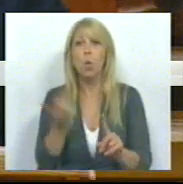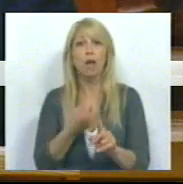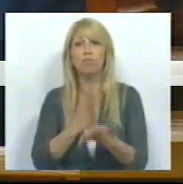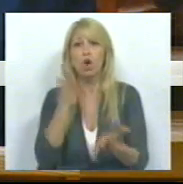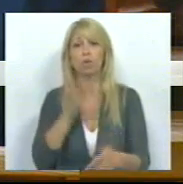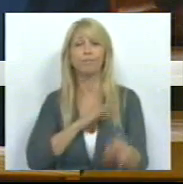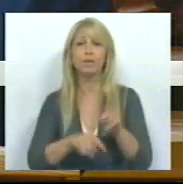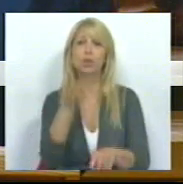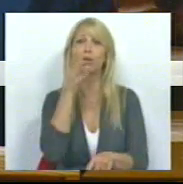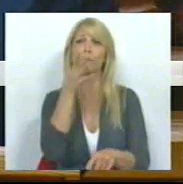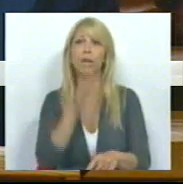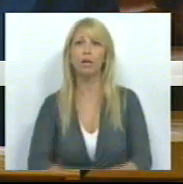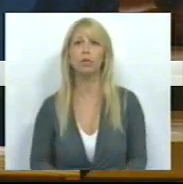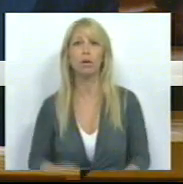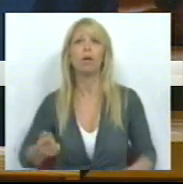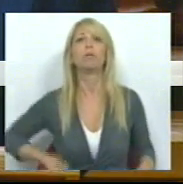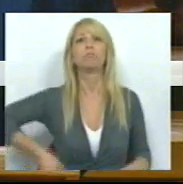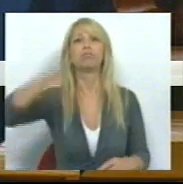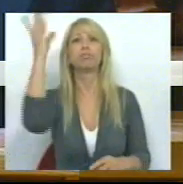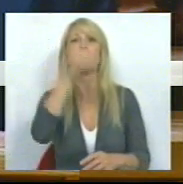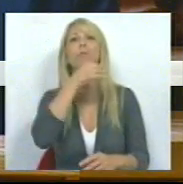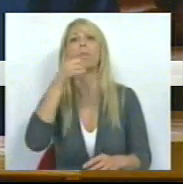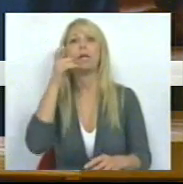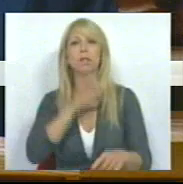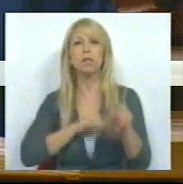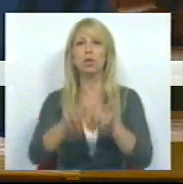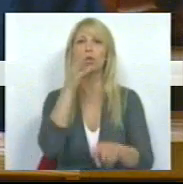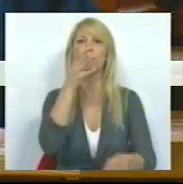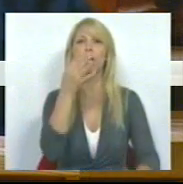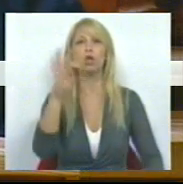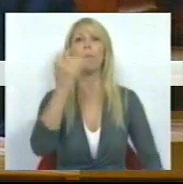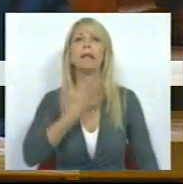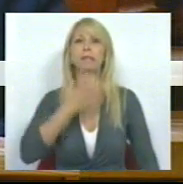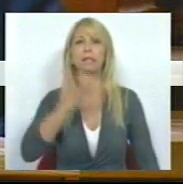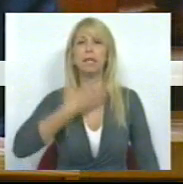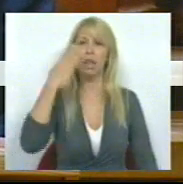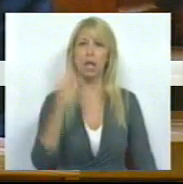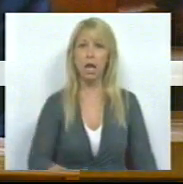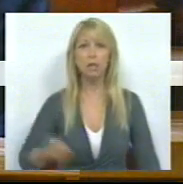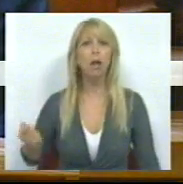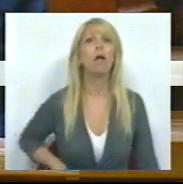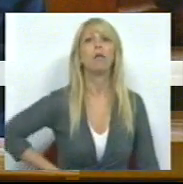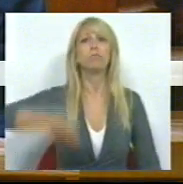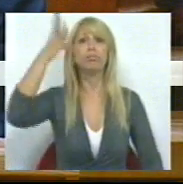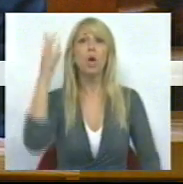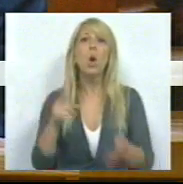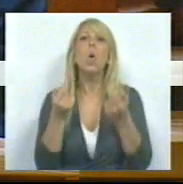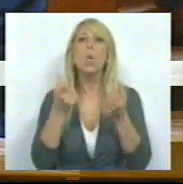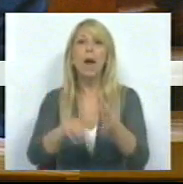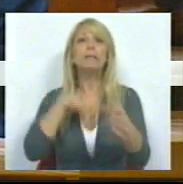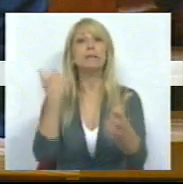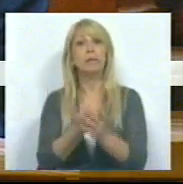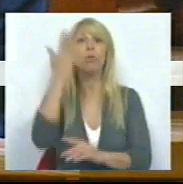Deputados. Tantas promessas, Srs. Deputados do PSD e CDS. Tanta e quase sempre